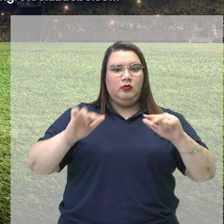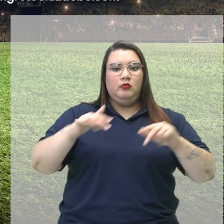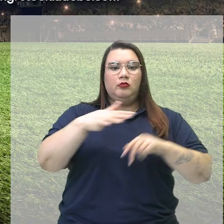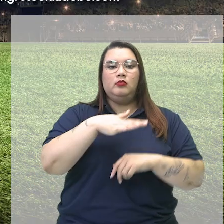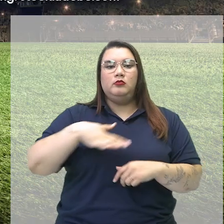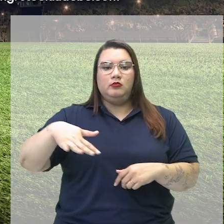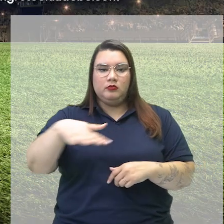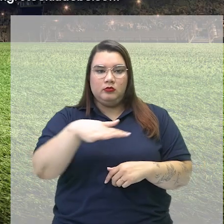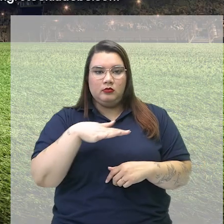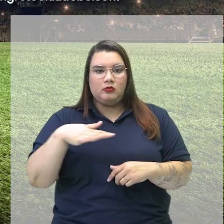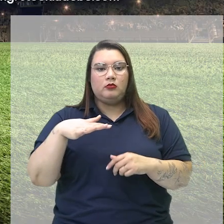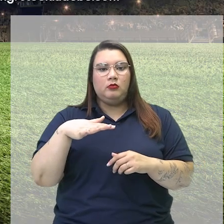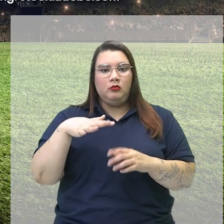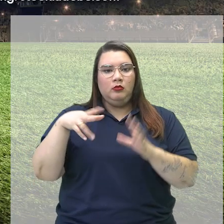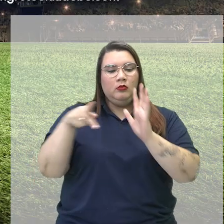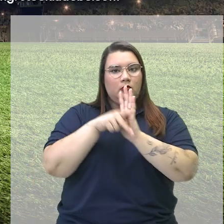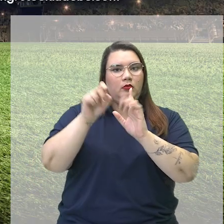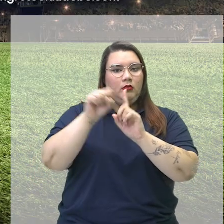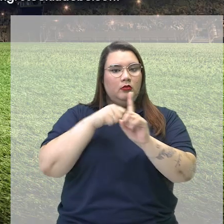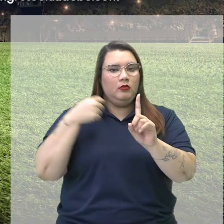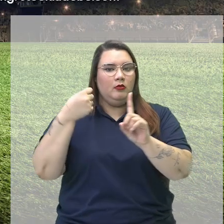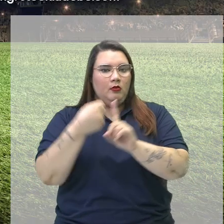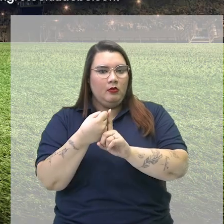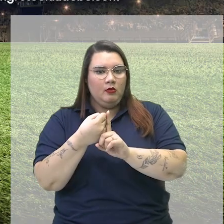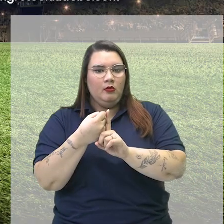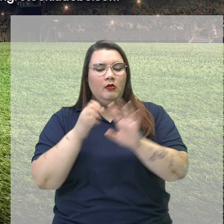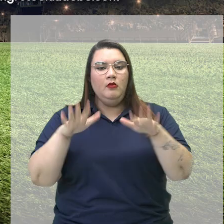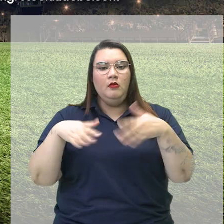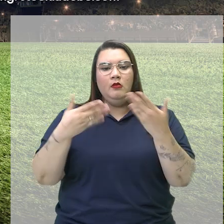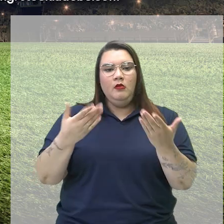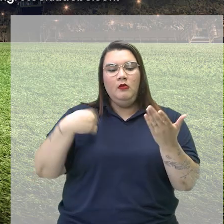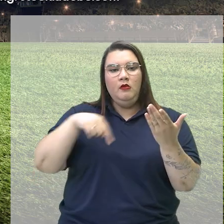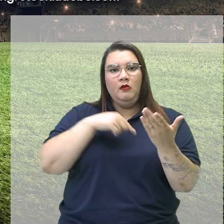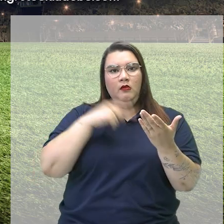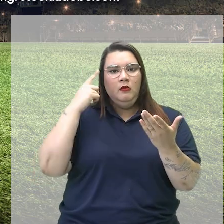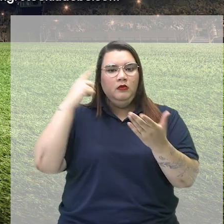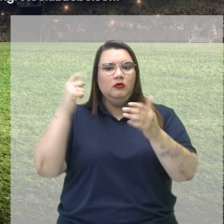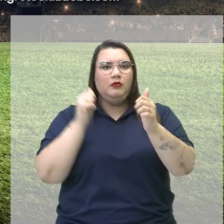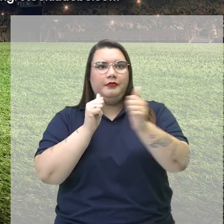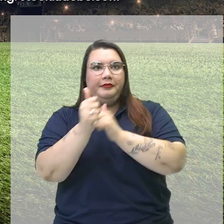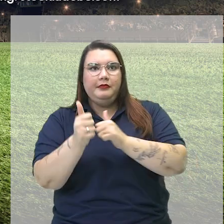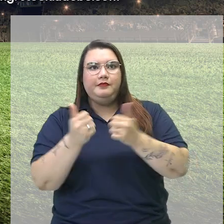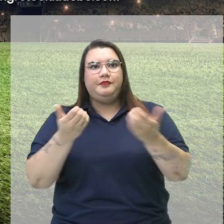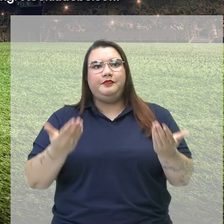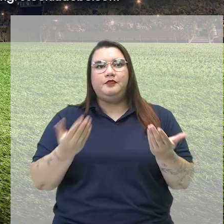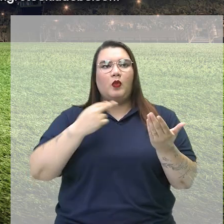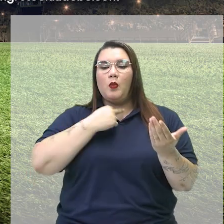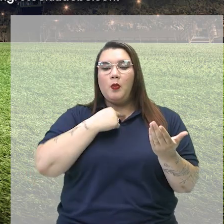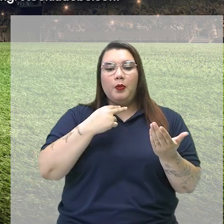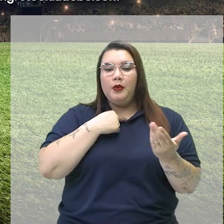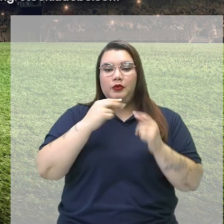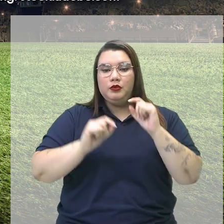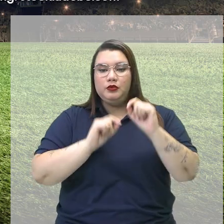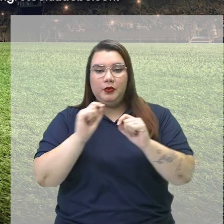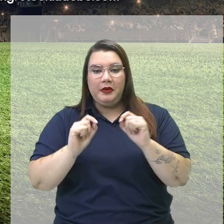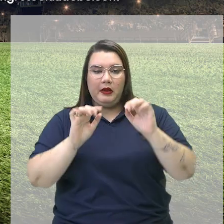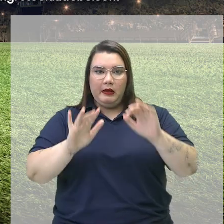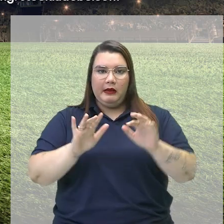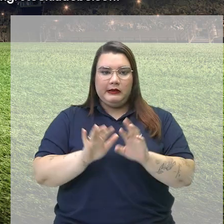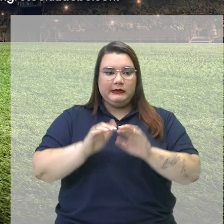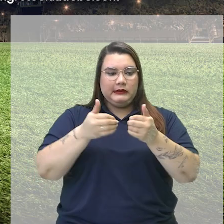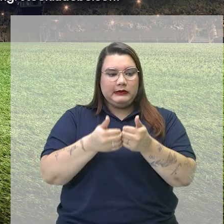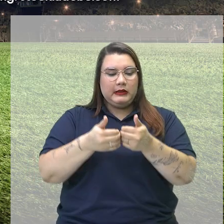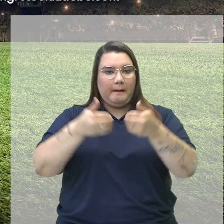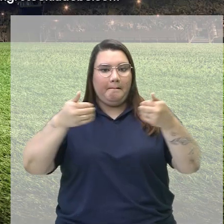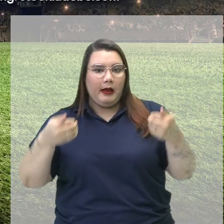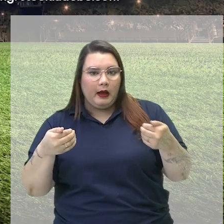aí dentro da sociedade. Quando a gente pensa em esporte, a gente não pode distinguir, separar